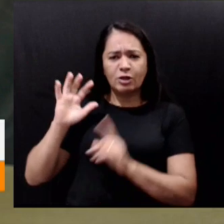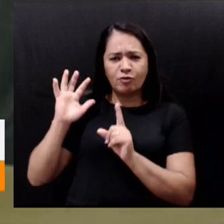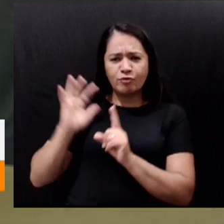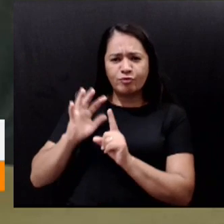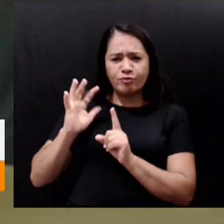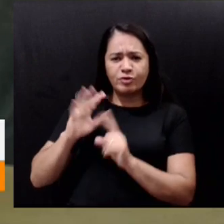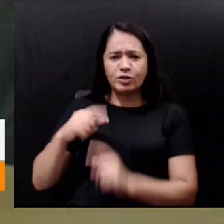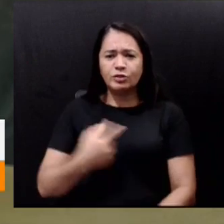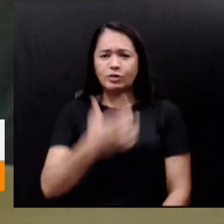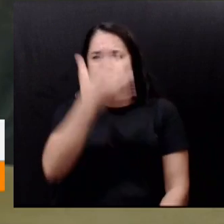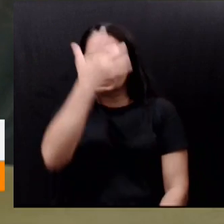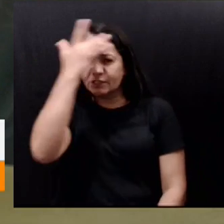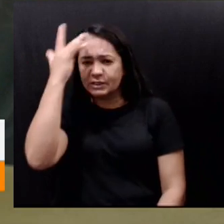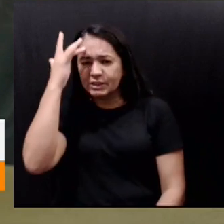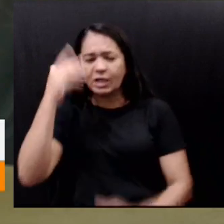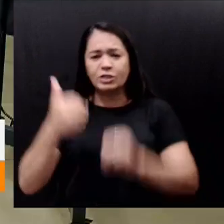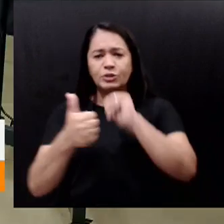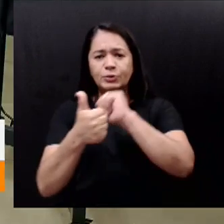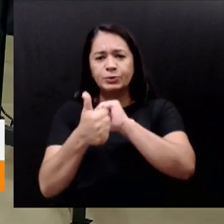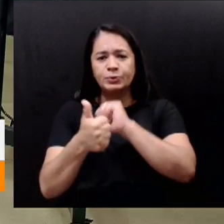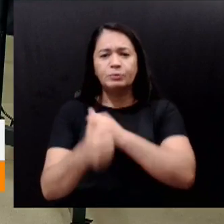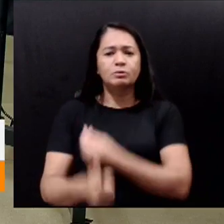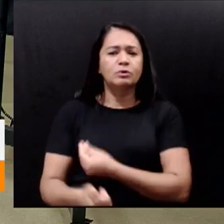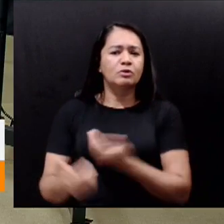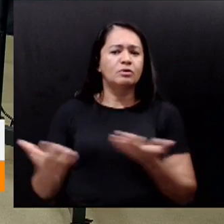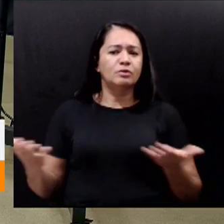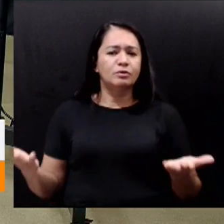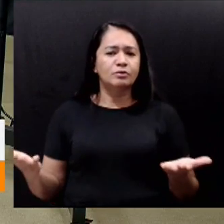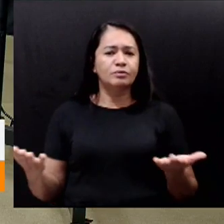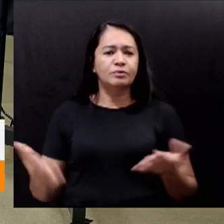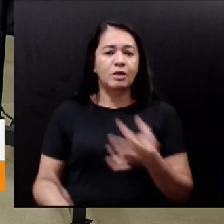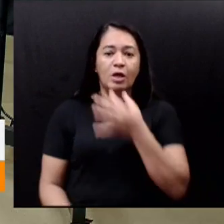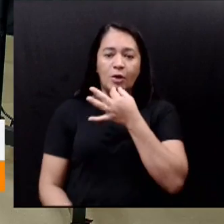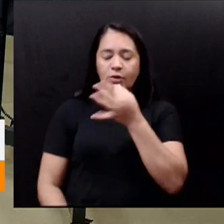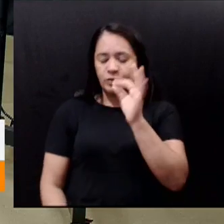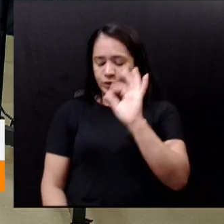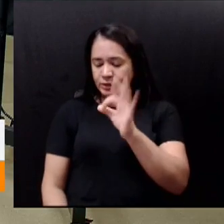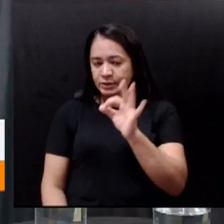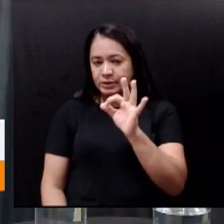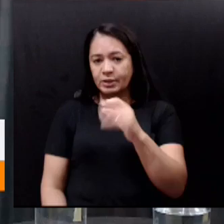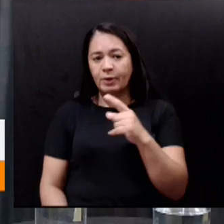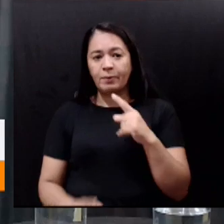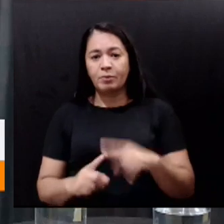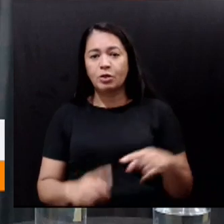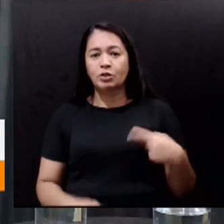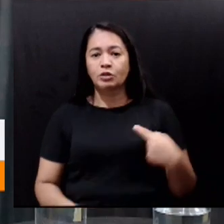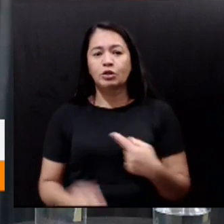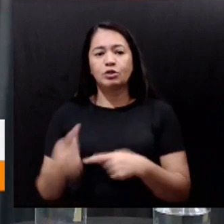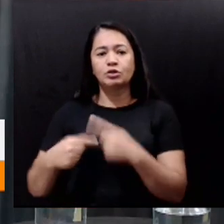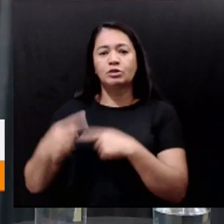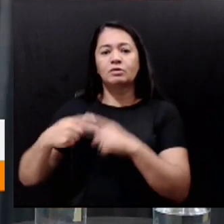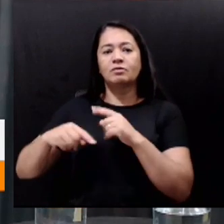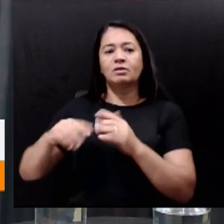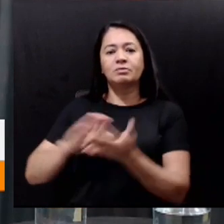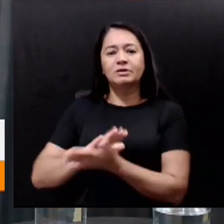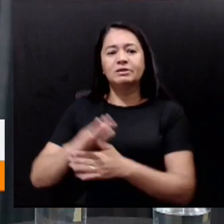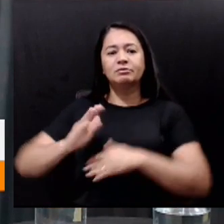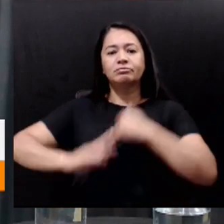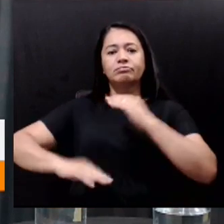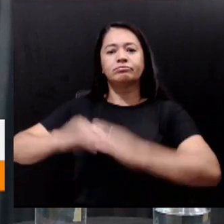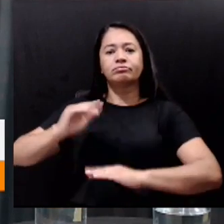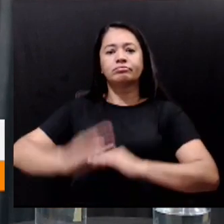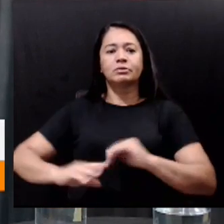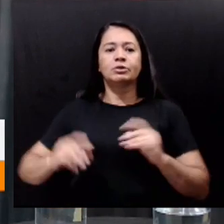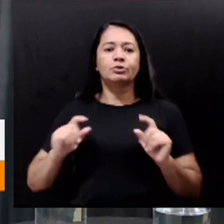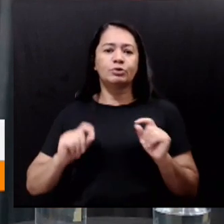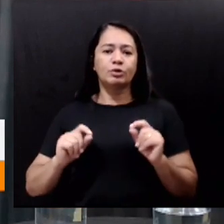nossa qualidade de vida? Eu acho que certamente, porque a gente acaba não desenvolvendo habilidades, por exemplo, de convivência,